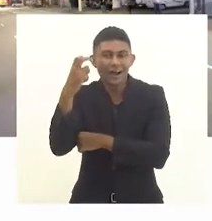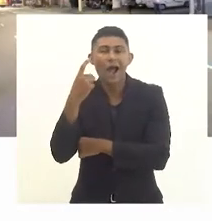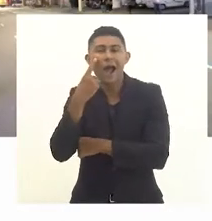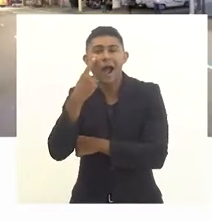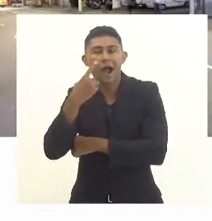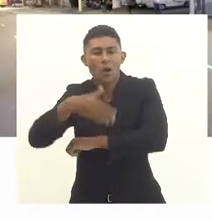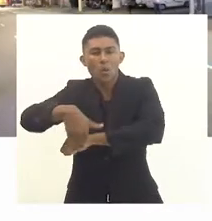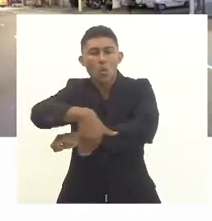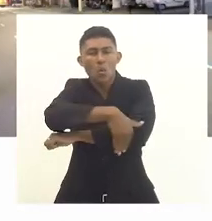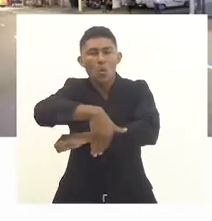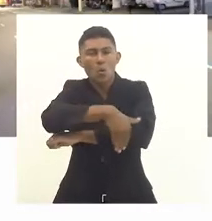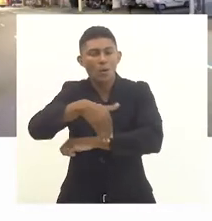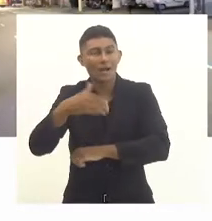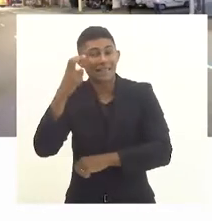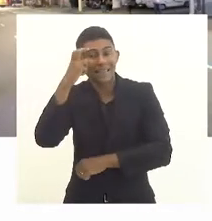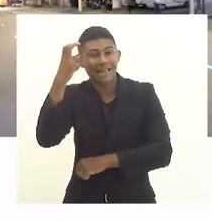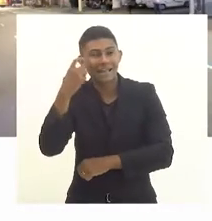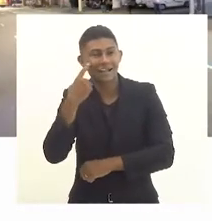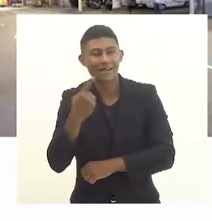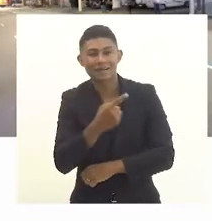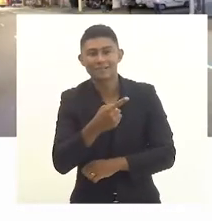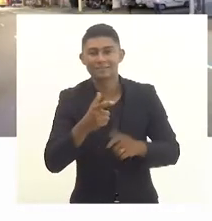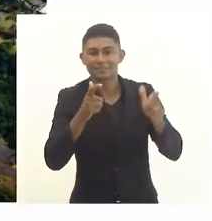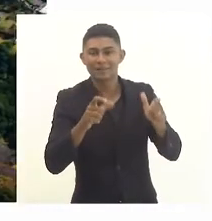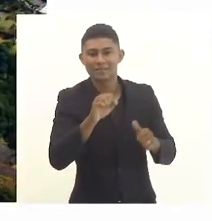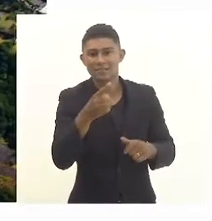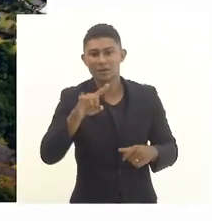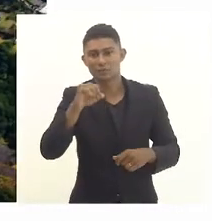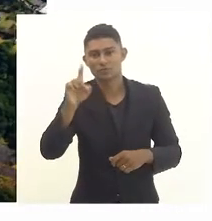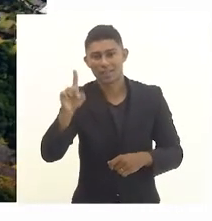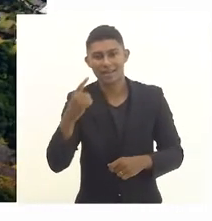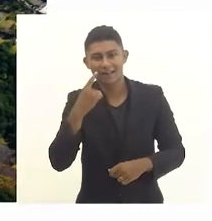a rua inteligente lá de São José dos Campos.